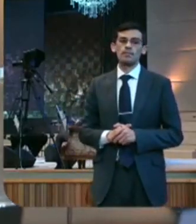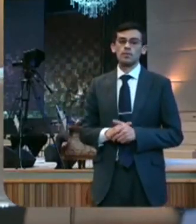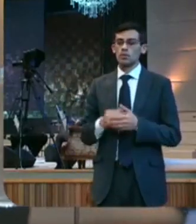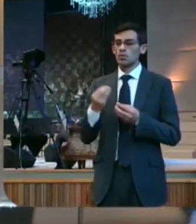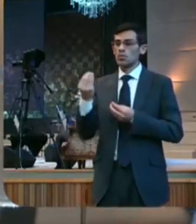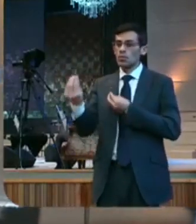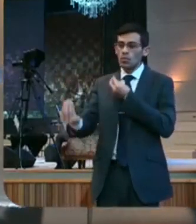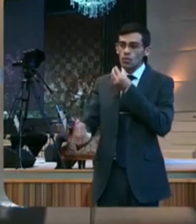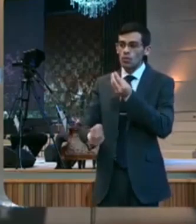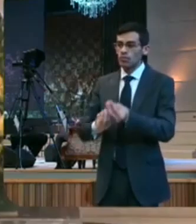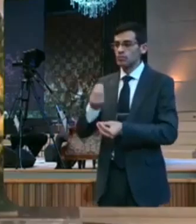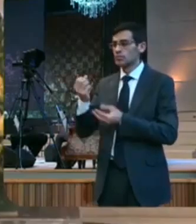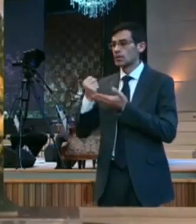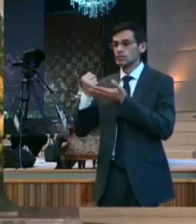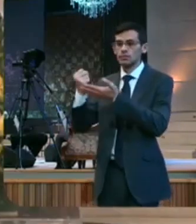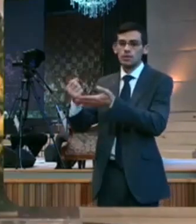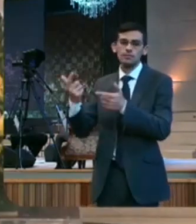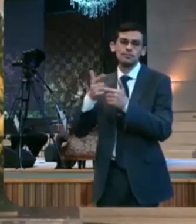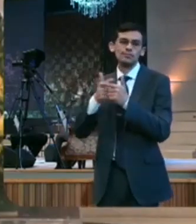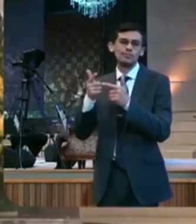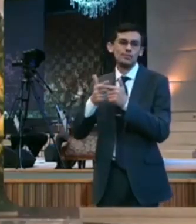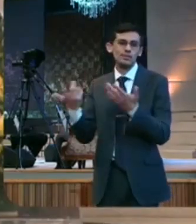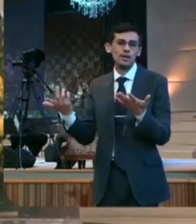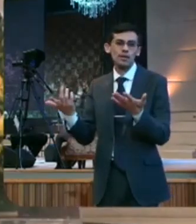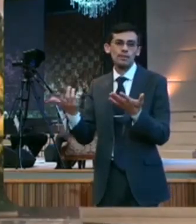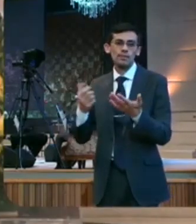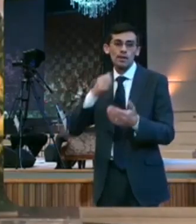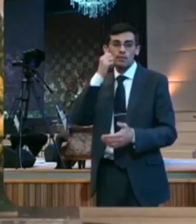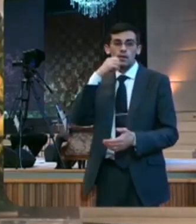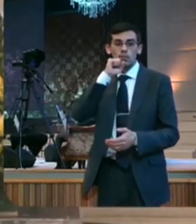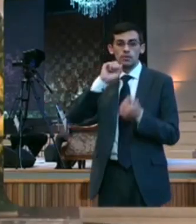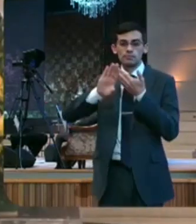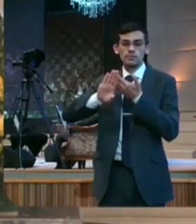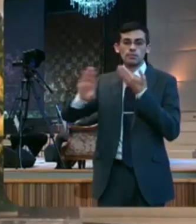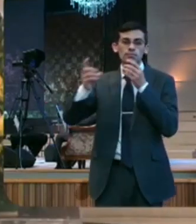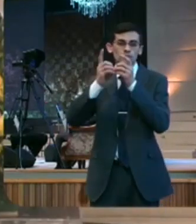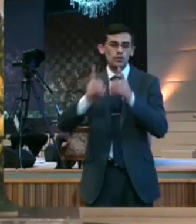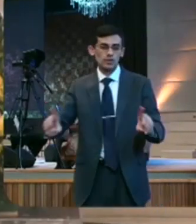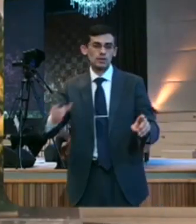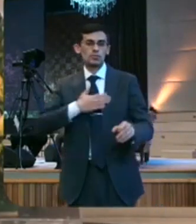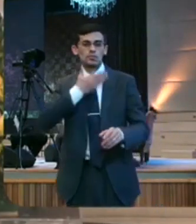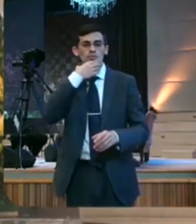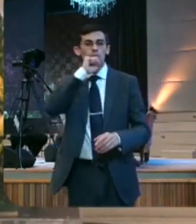Como é que eu vou resolver esse problema? Mamãe estava separada do papai,